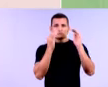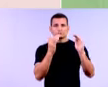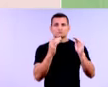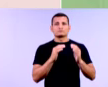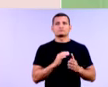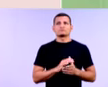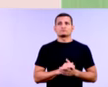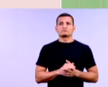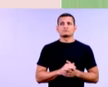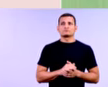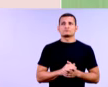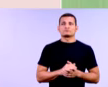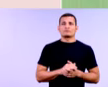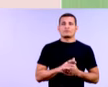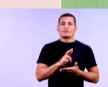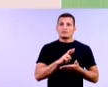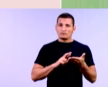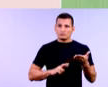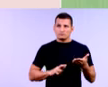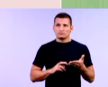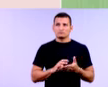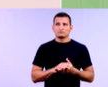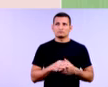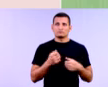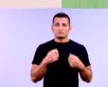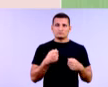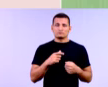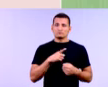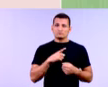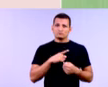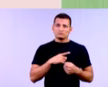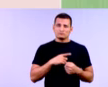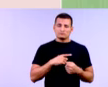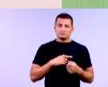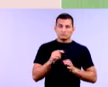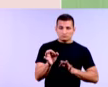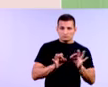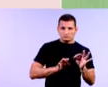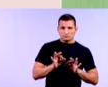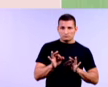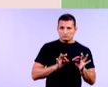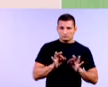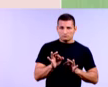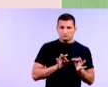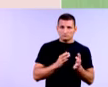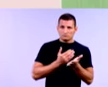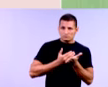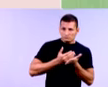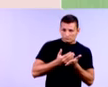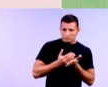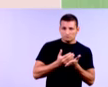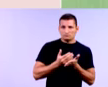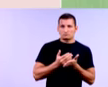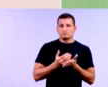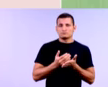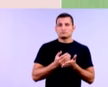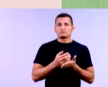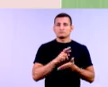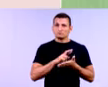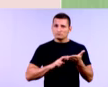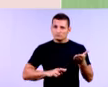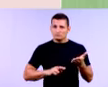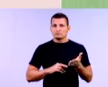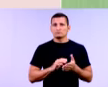A fase de elaboração de um relatório. Nós temos que ter um plano inicial, determinar a origem, a preparação do relatório, do